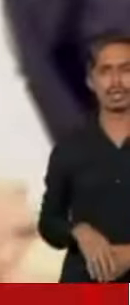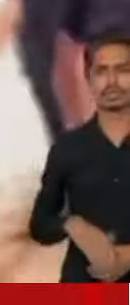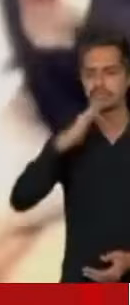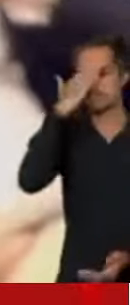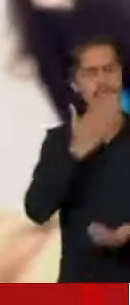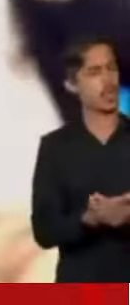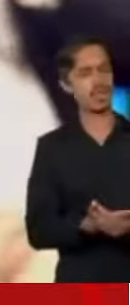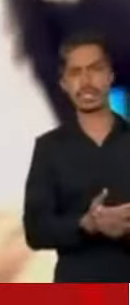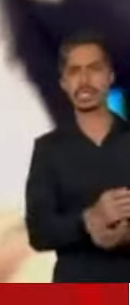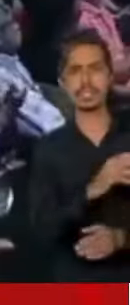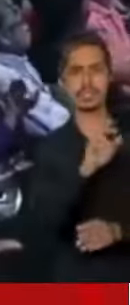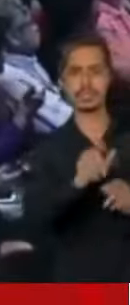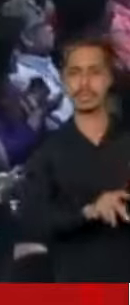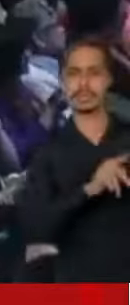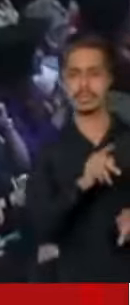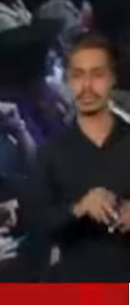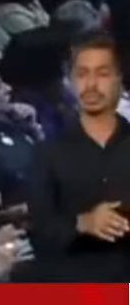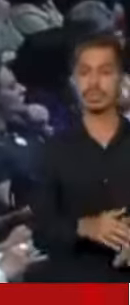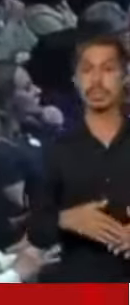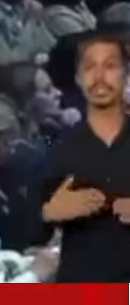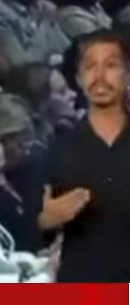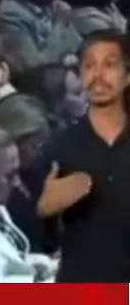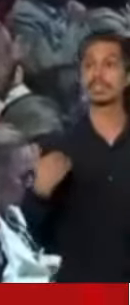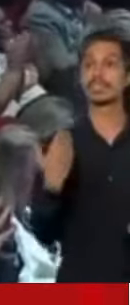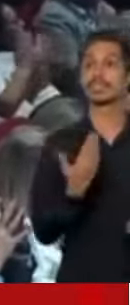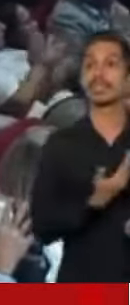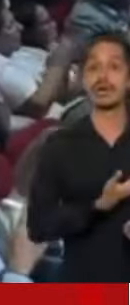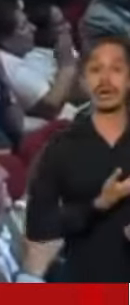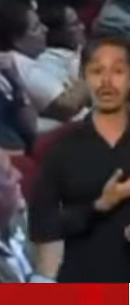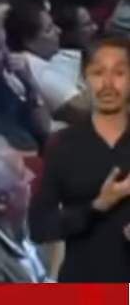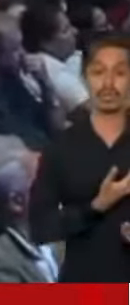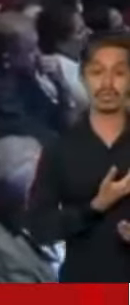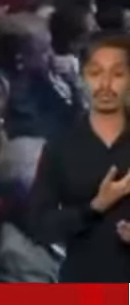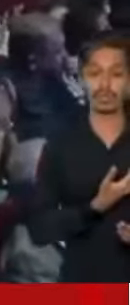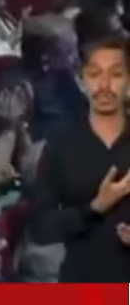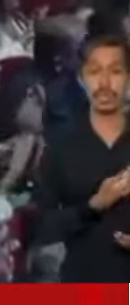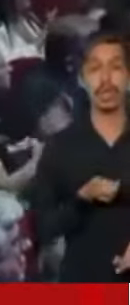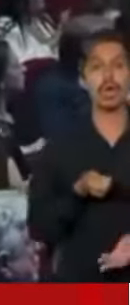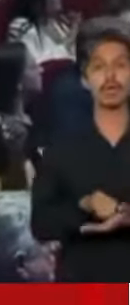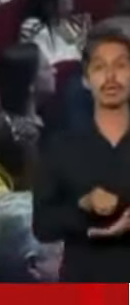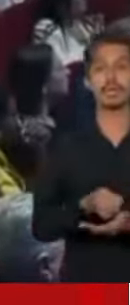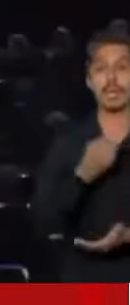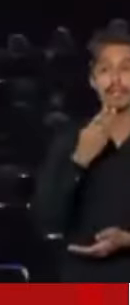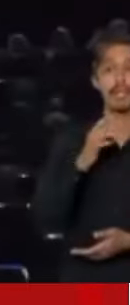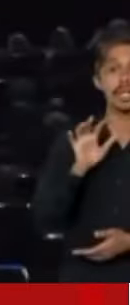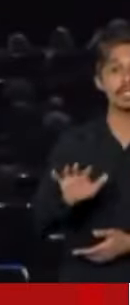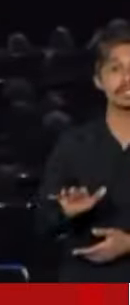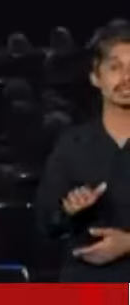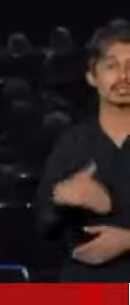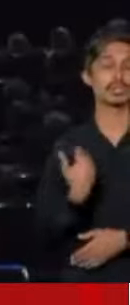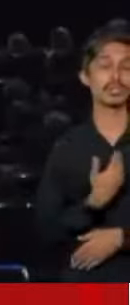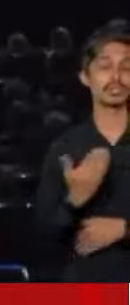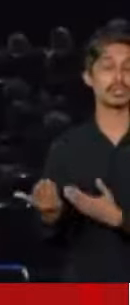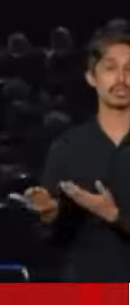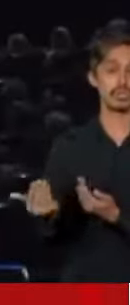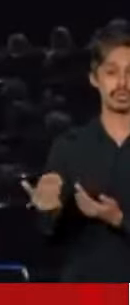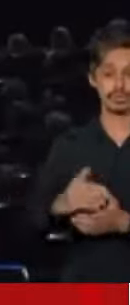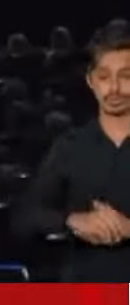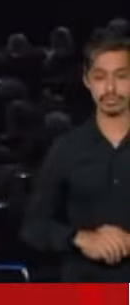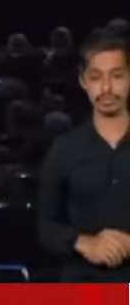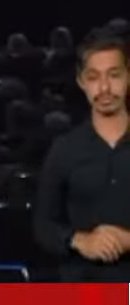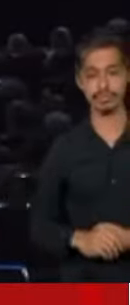pessoas. E nós temos obrigação de dizer isso para a nossa juventude,